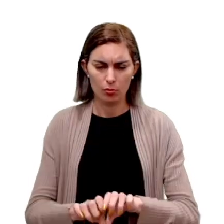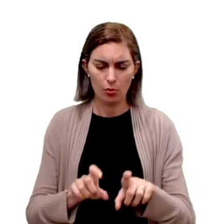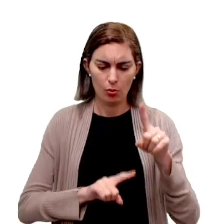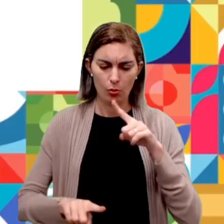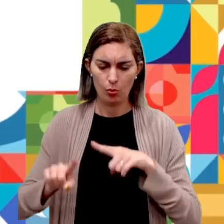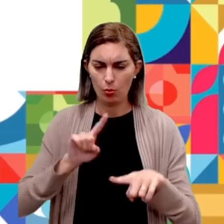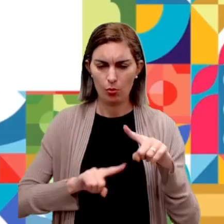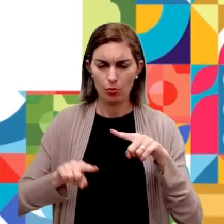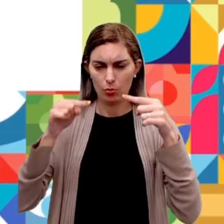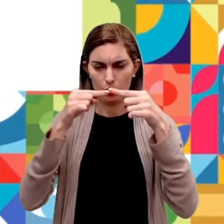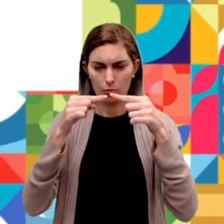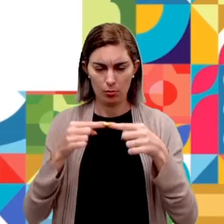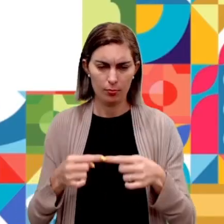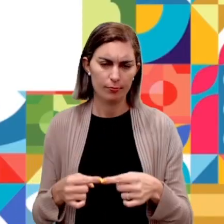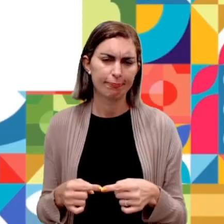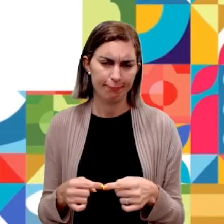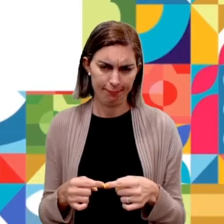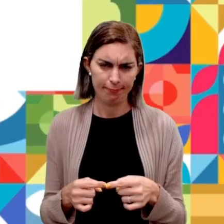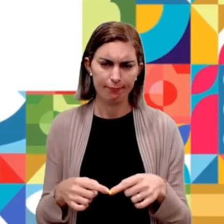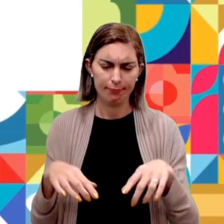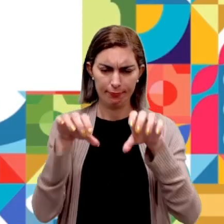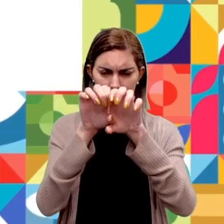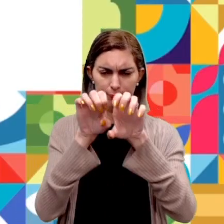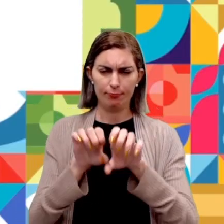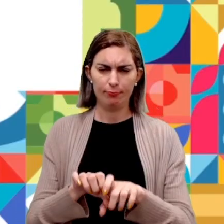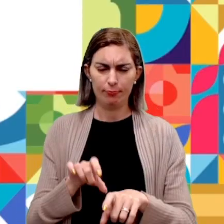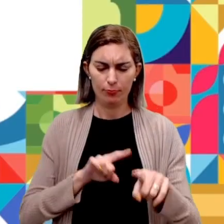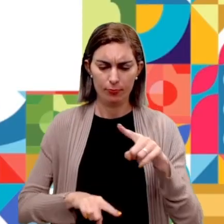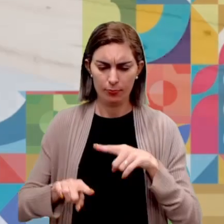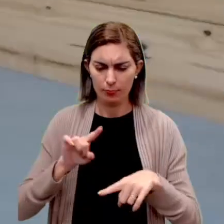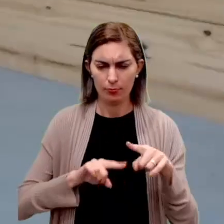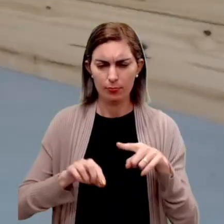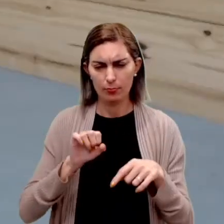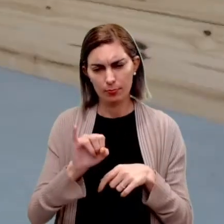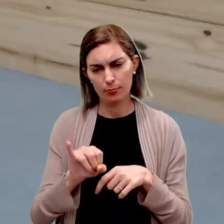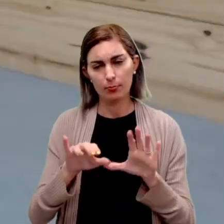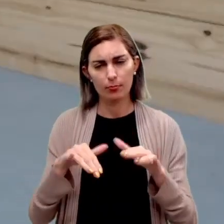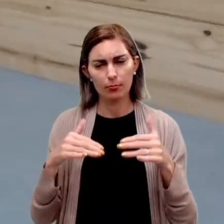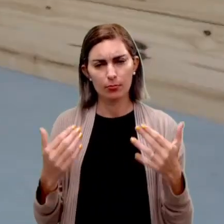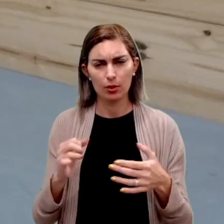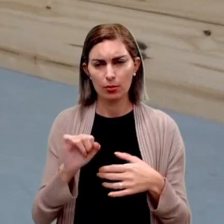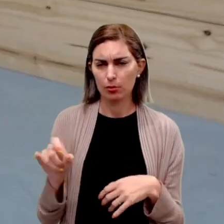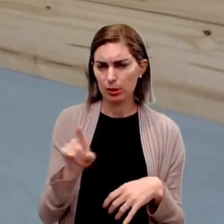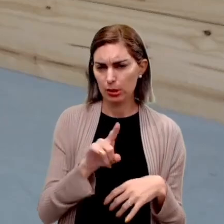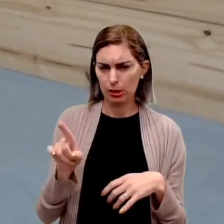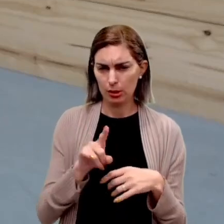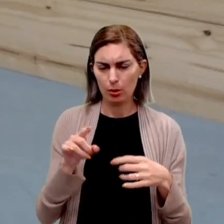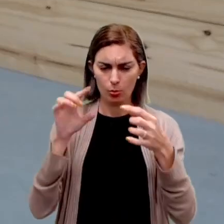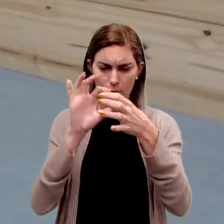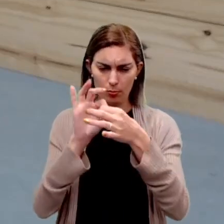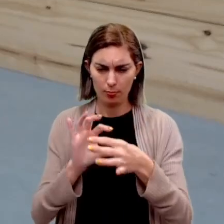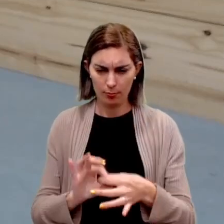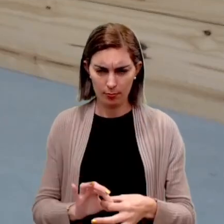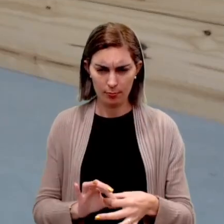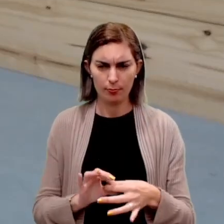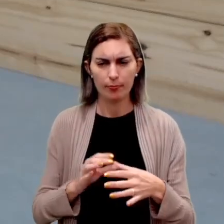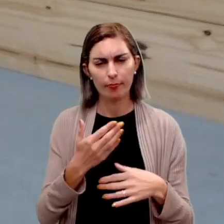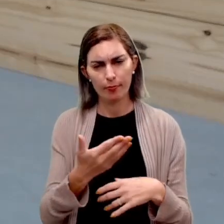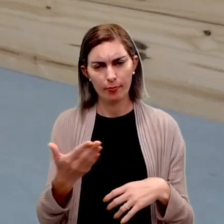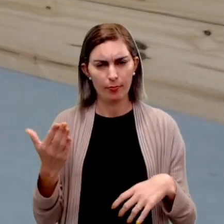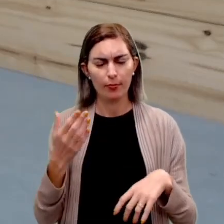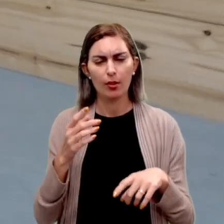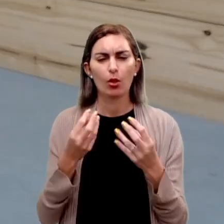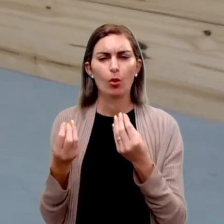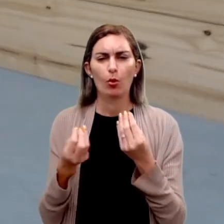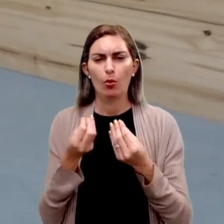controle aninhada. Estrutura de controle se, então, se não aninhada. Ela vai